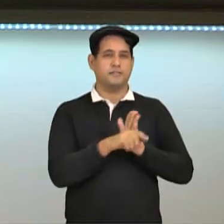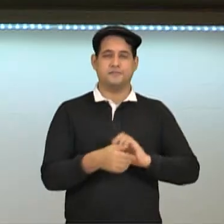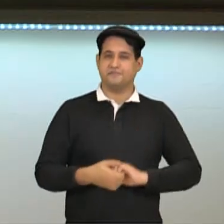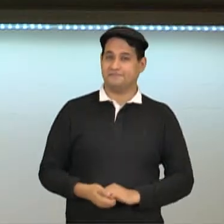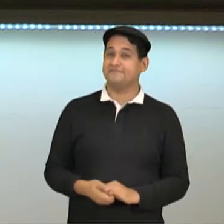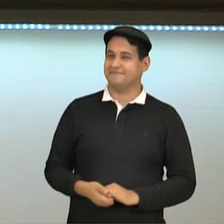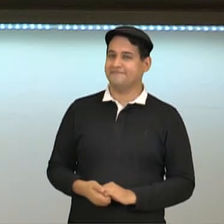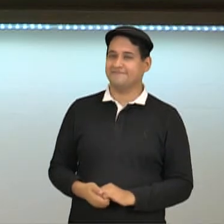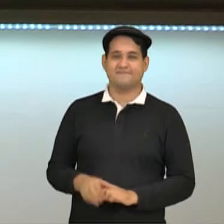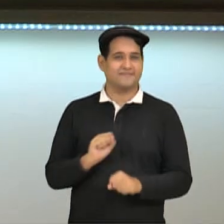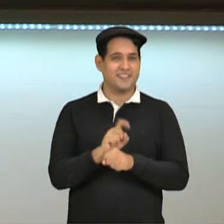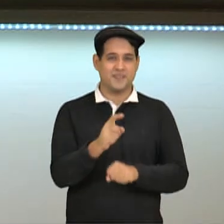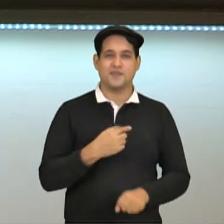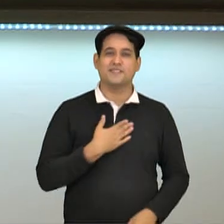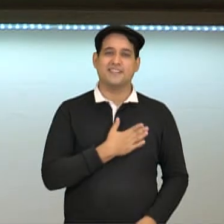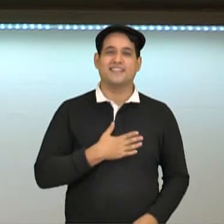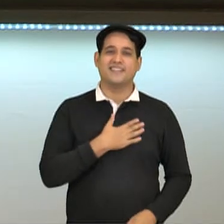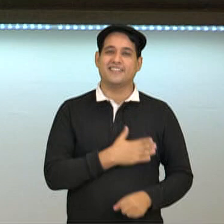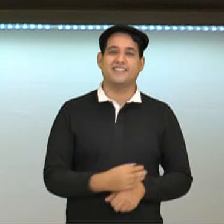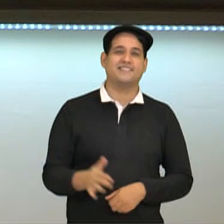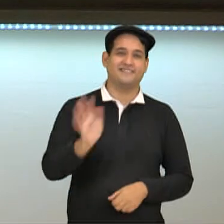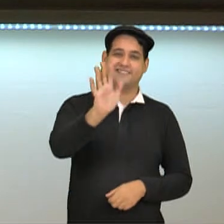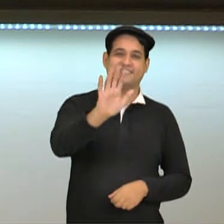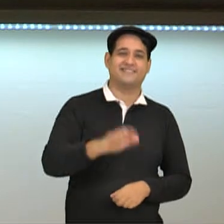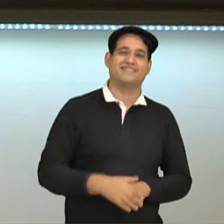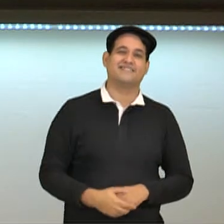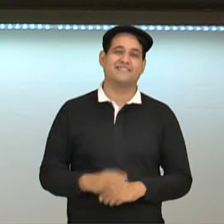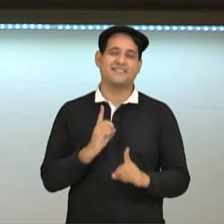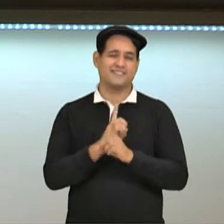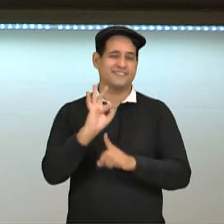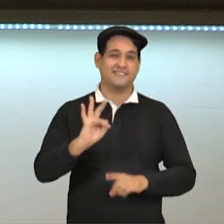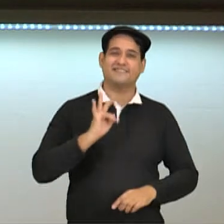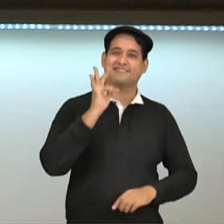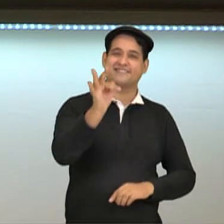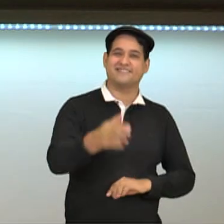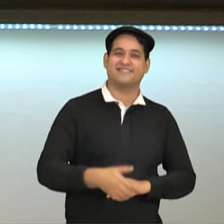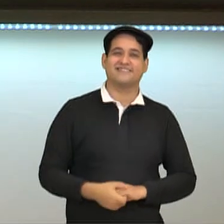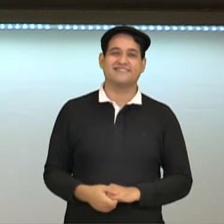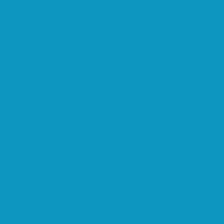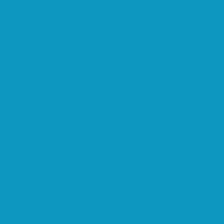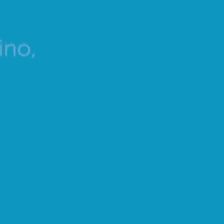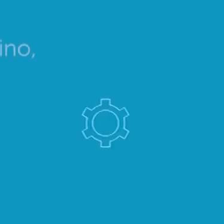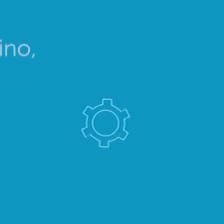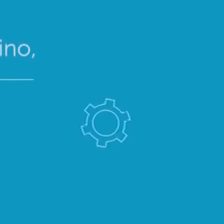Então é isso, pessoal. Espero que vocês tenham gostado. Tchau, tchau e até uma próxima aula.